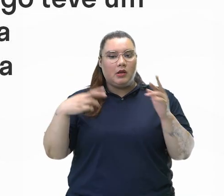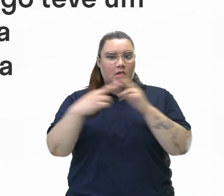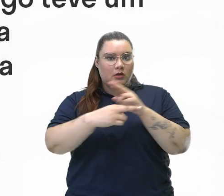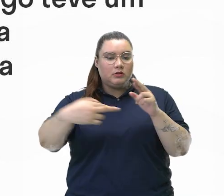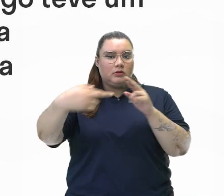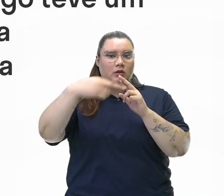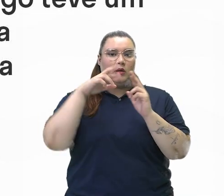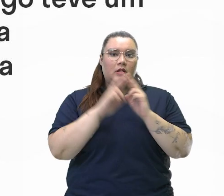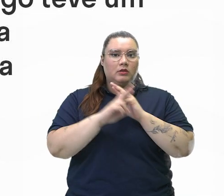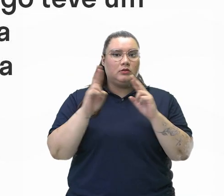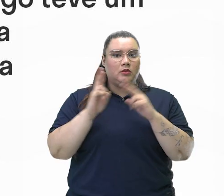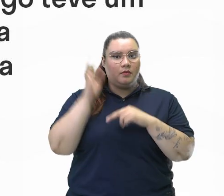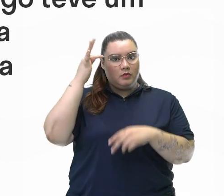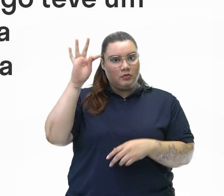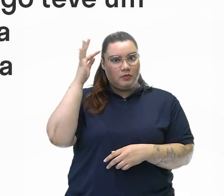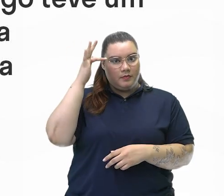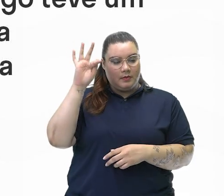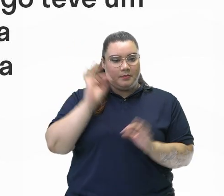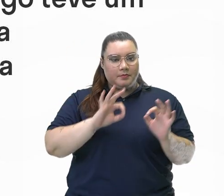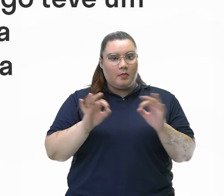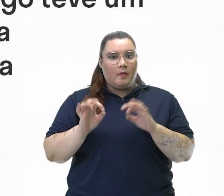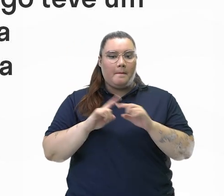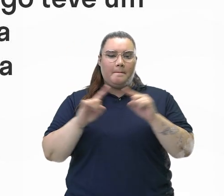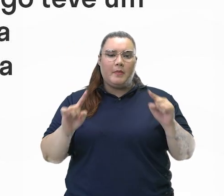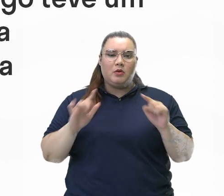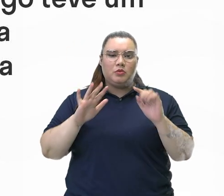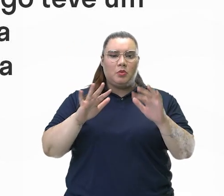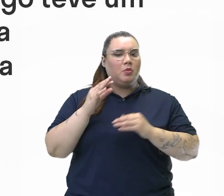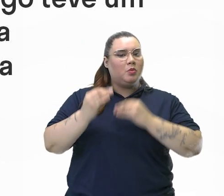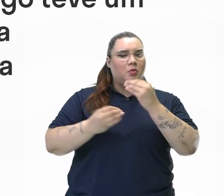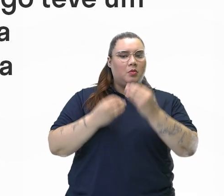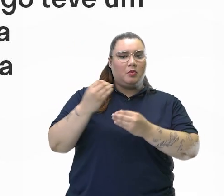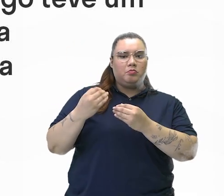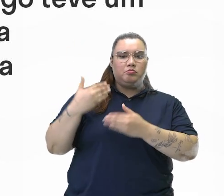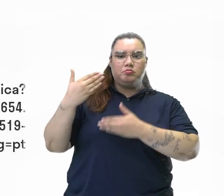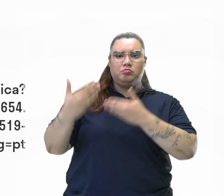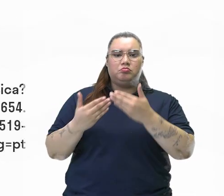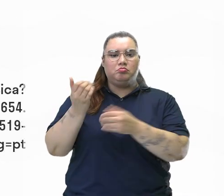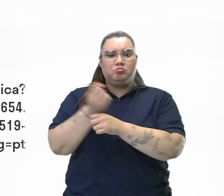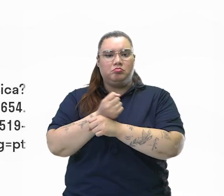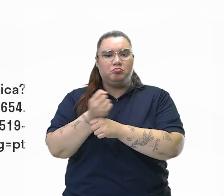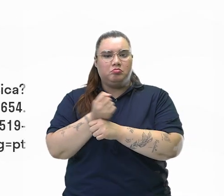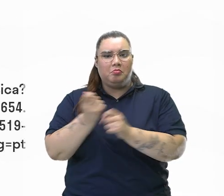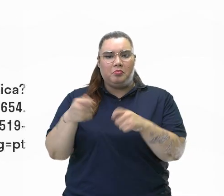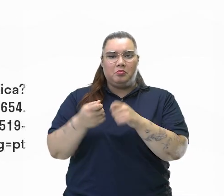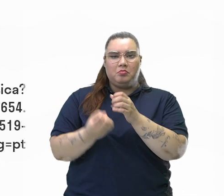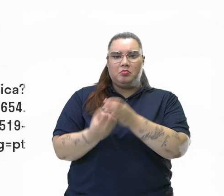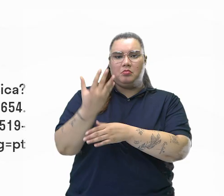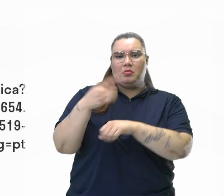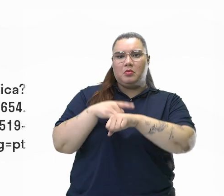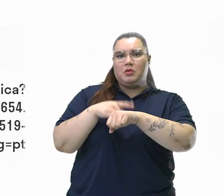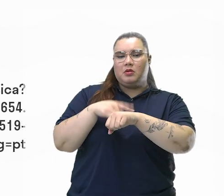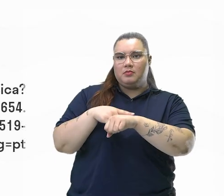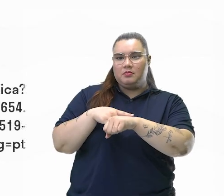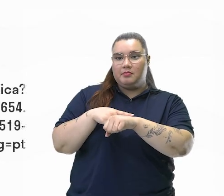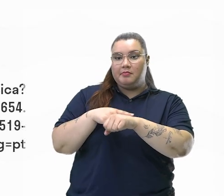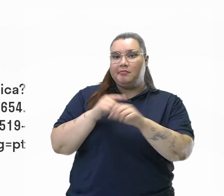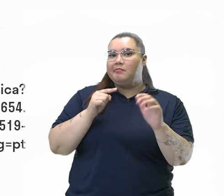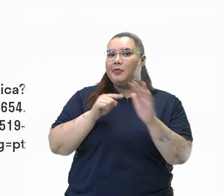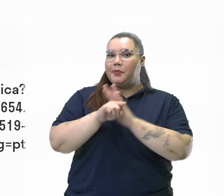filosófica. Mas como o tempo poderia subitamente vir a existir? Mais